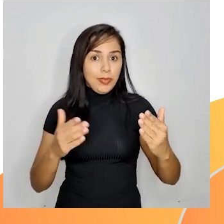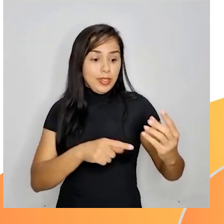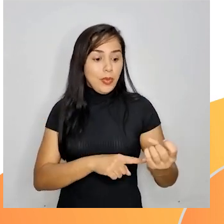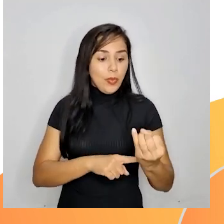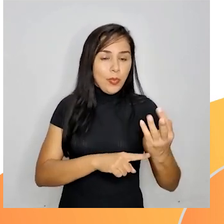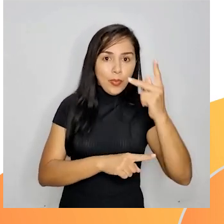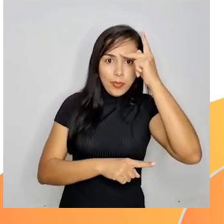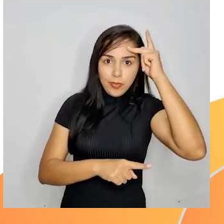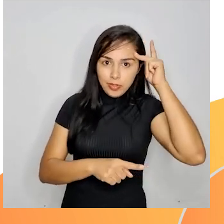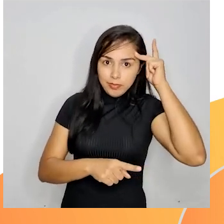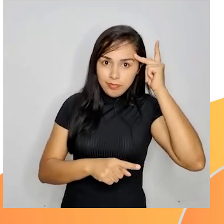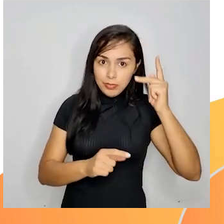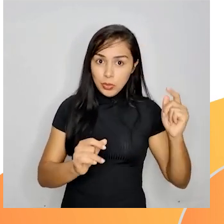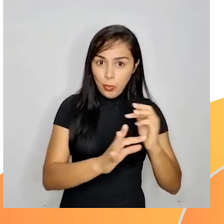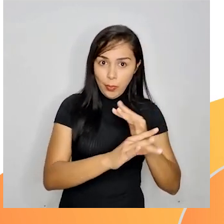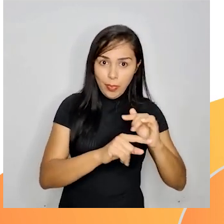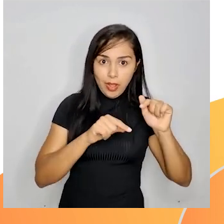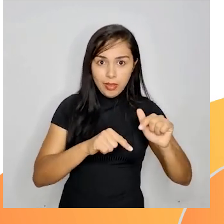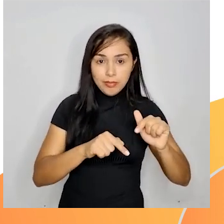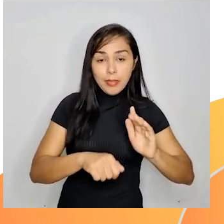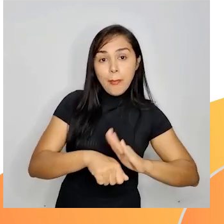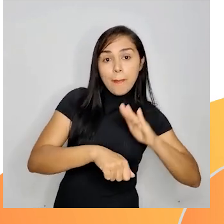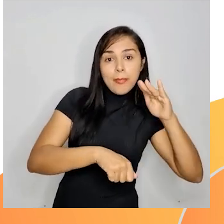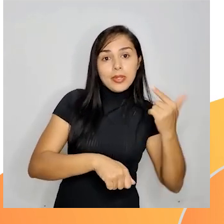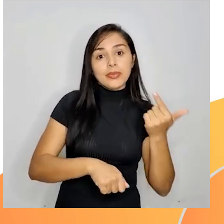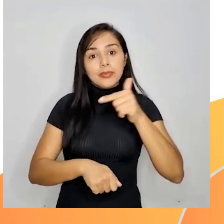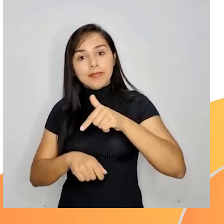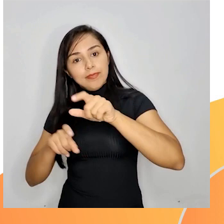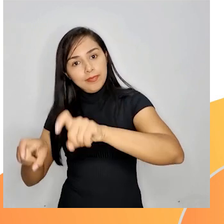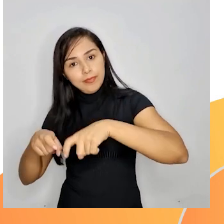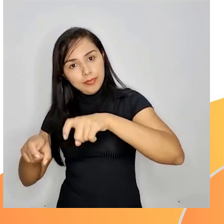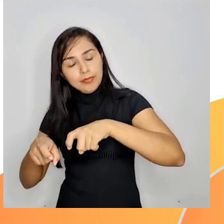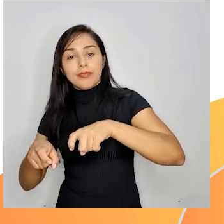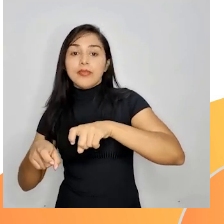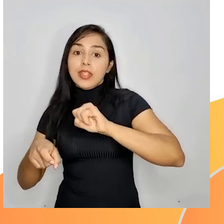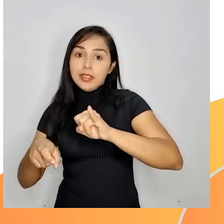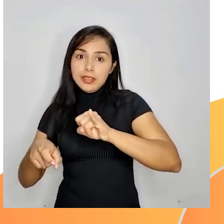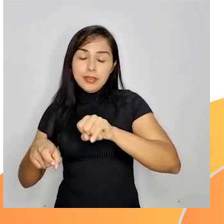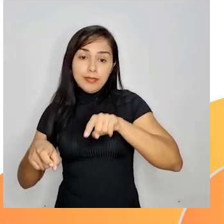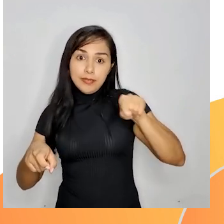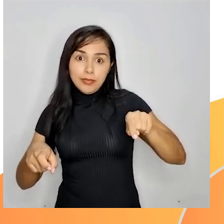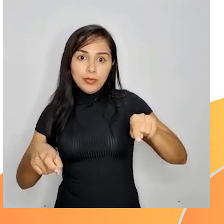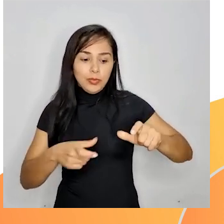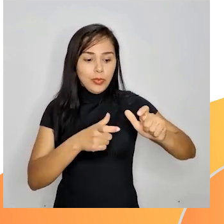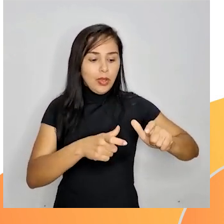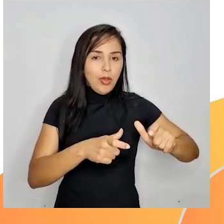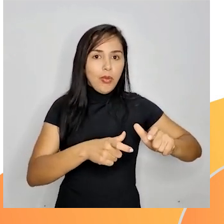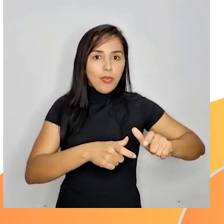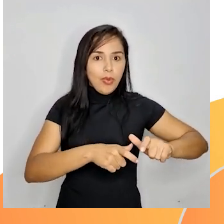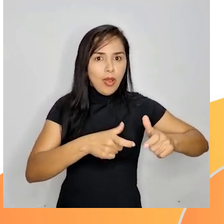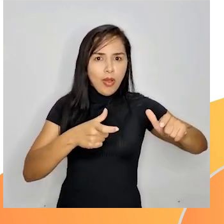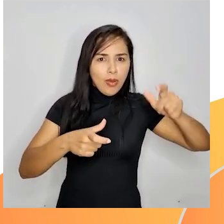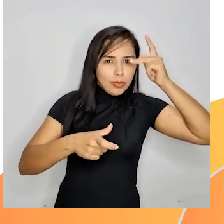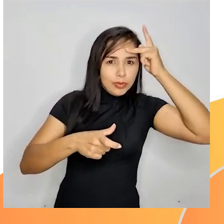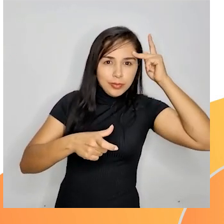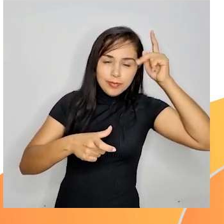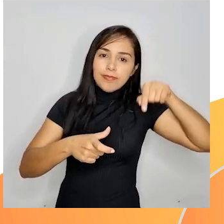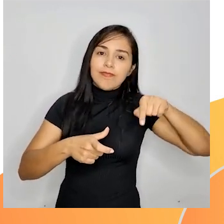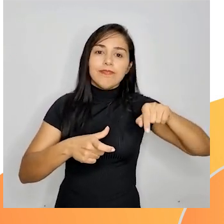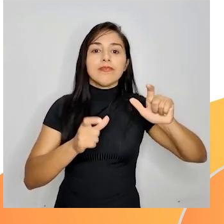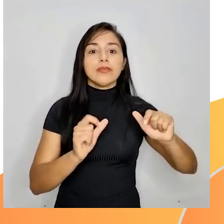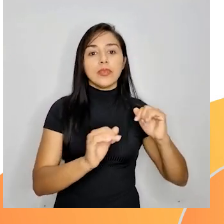Então, quando esse processo acontece, nós dizemos que aquela região é urbanizada.